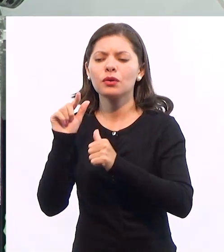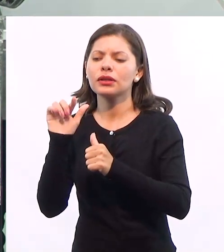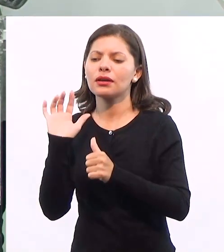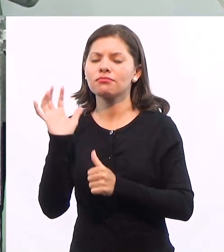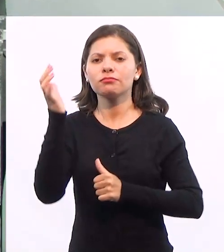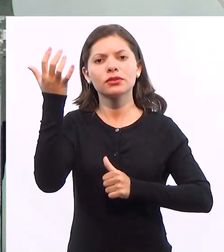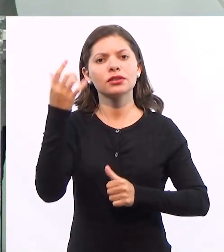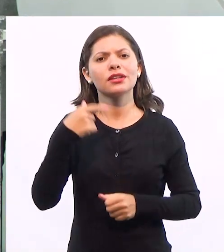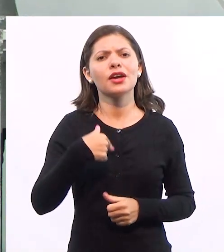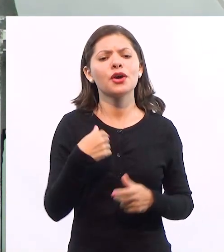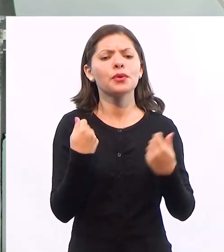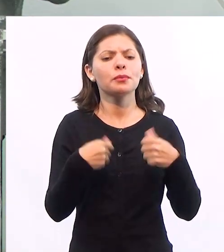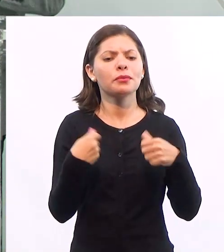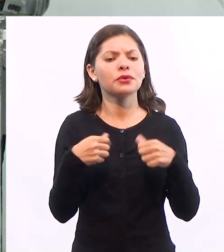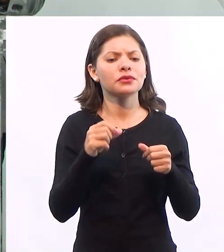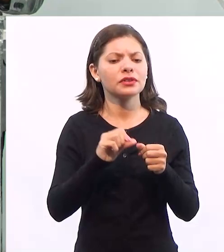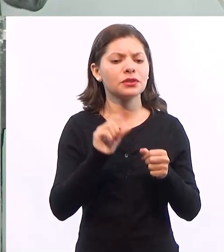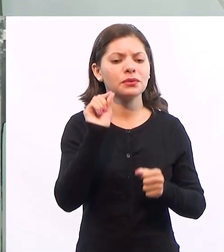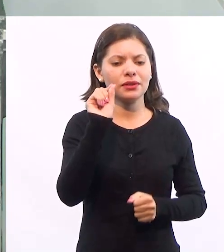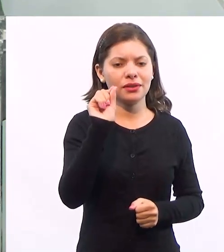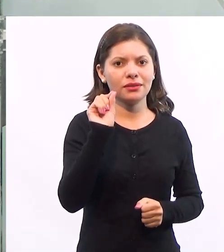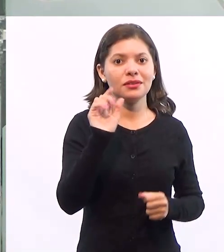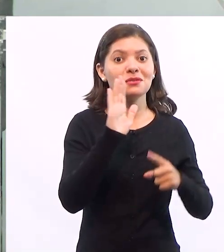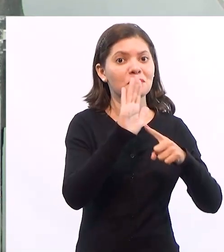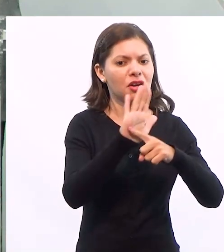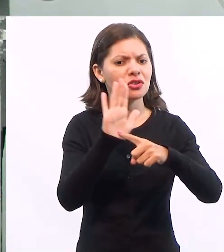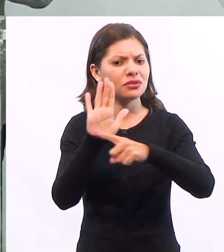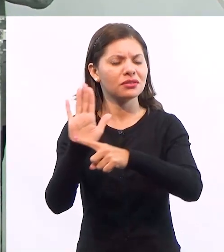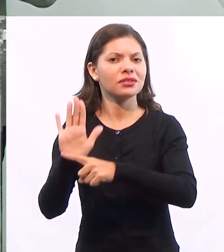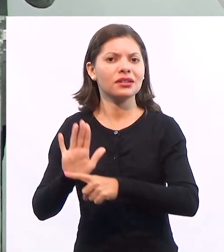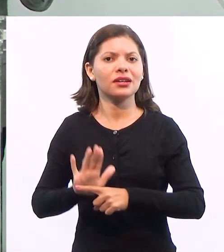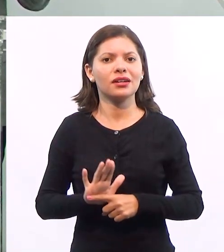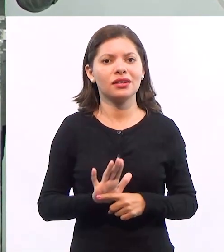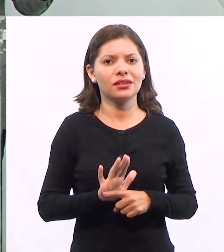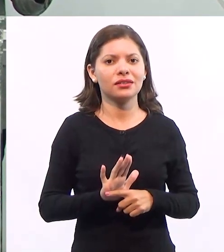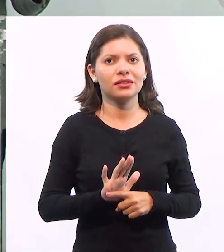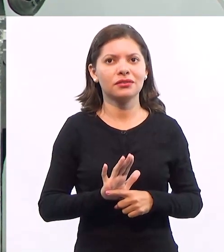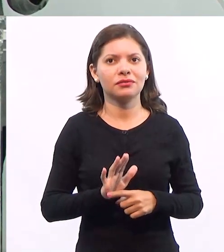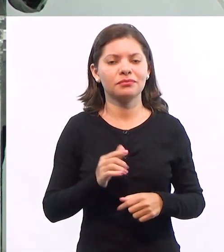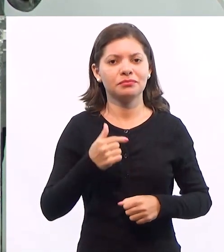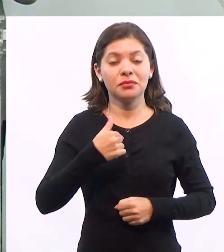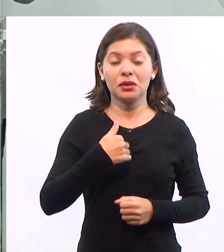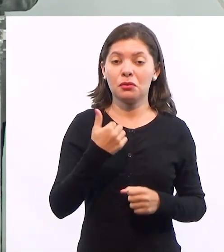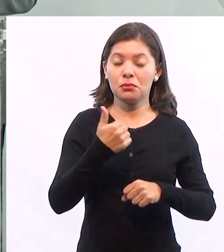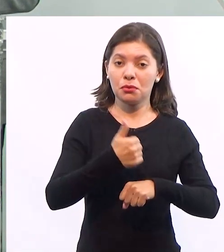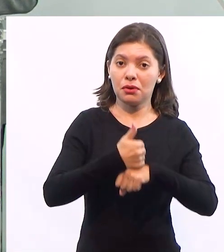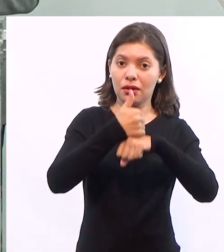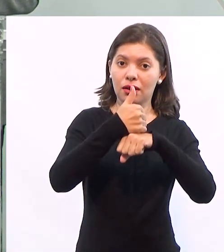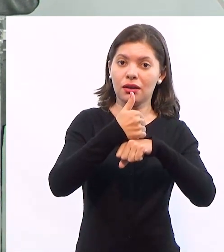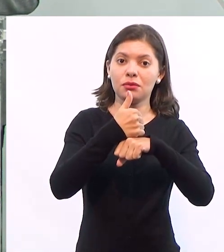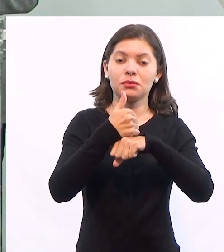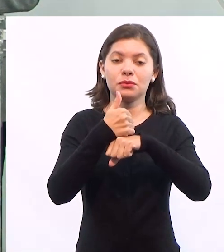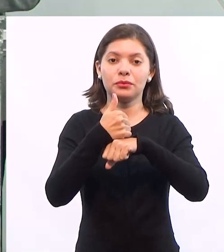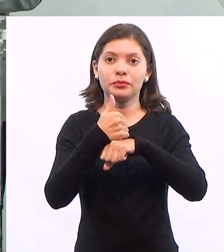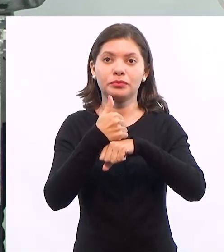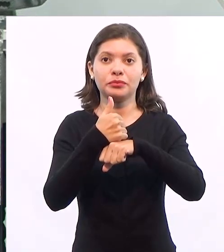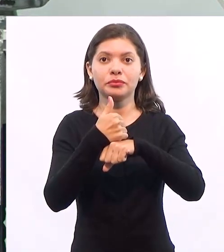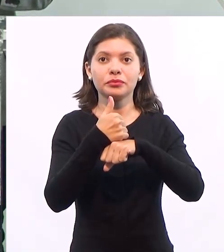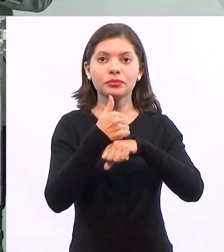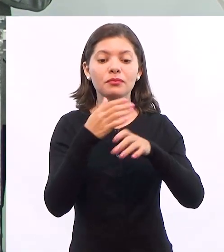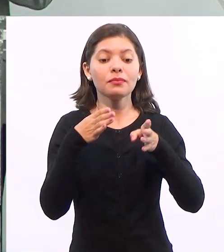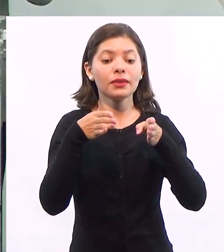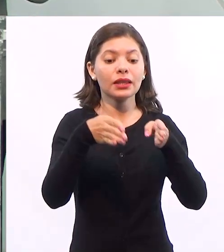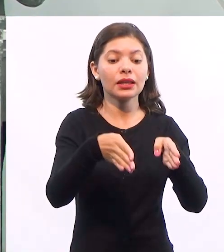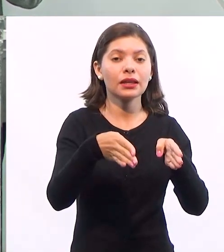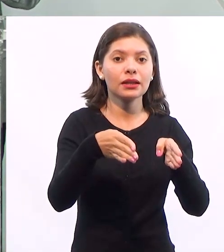que está acontecendo e o que você pode fazer para ajudar, né, a partir do momento que você tem uma função específica para isso. Ser